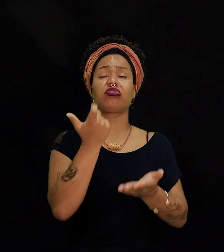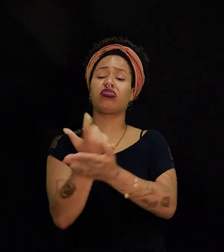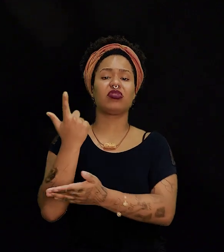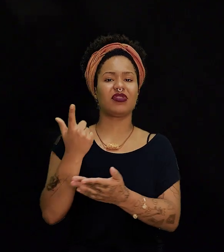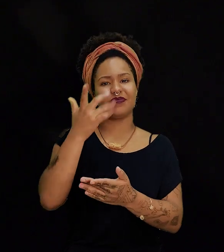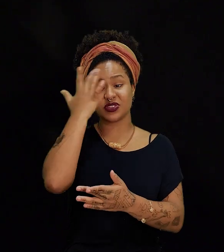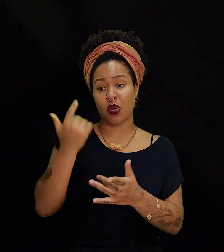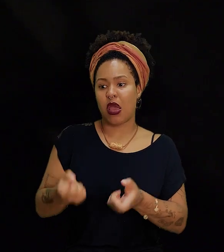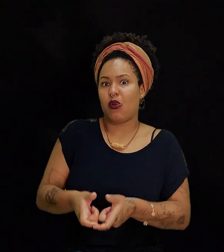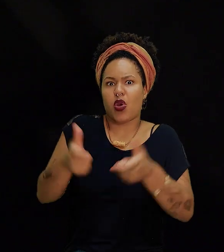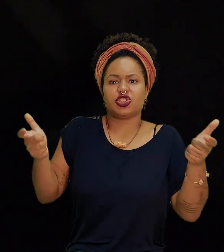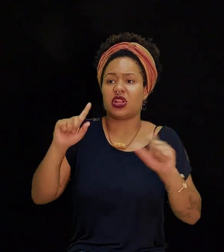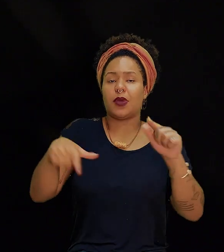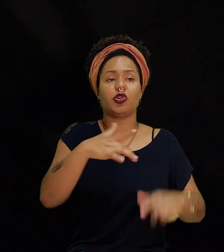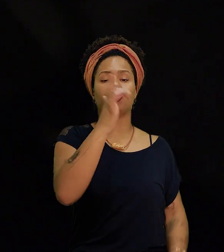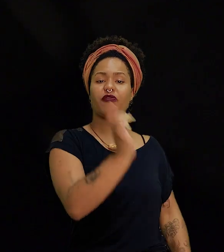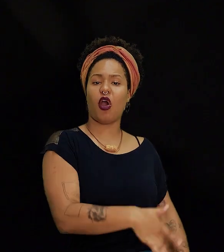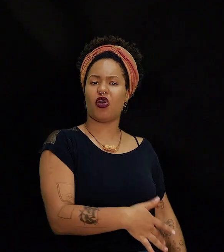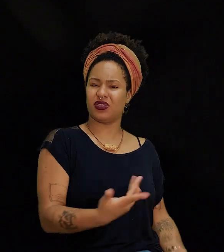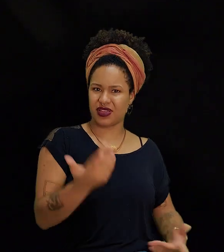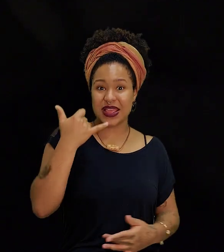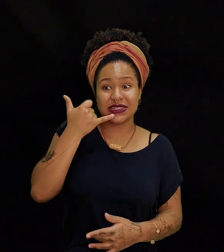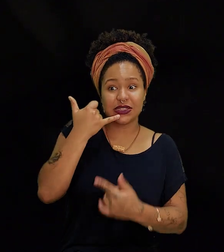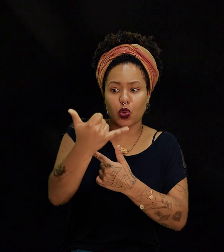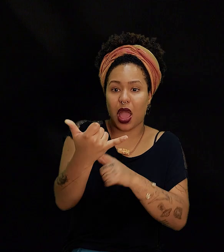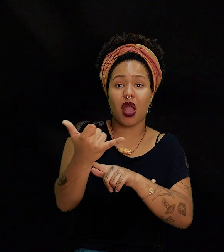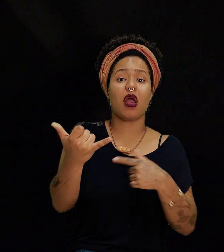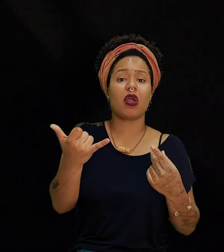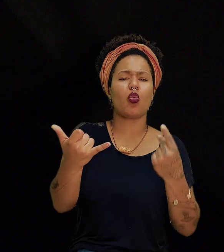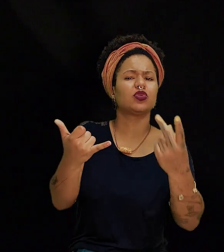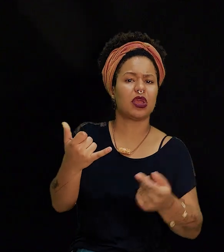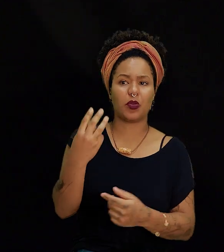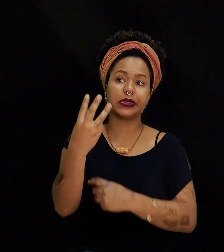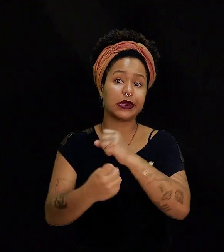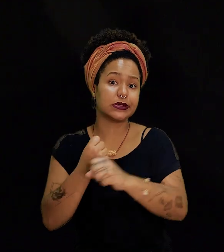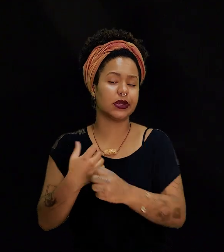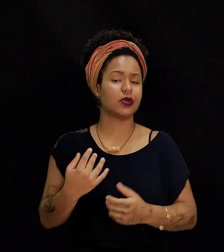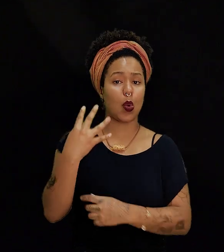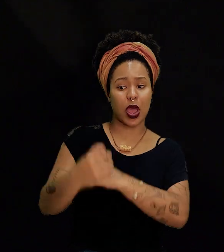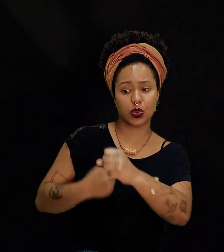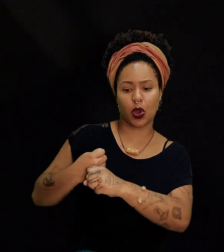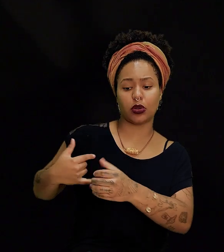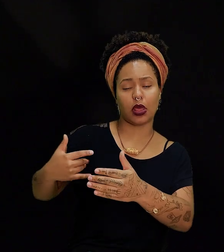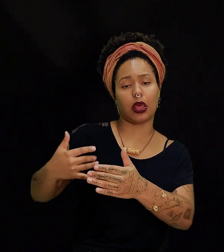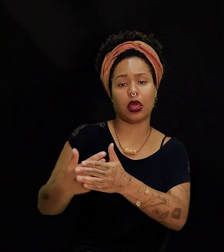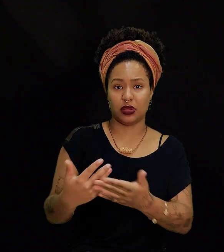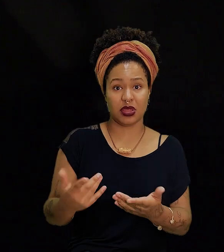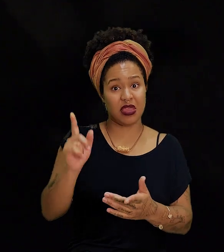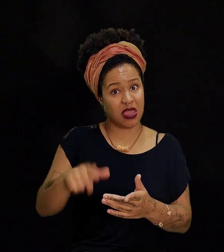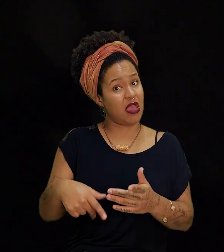que consome em grande quantidade, joga fora. Tá certo? Nossos celulares vivem quanto tempo? 3 anos, 4 anos, etc.